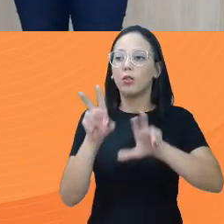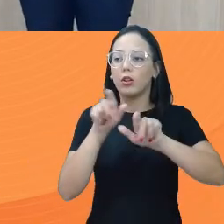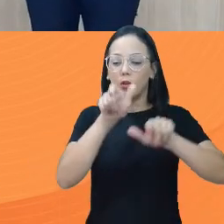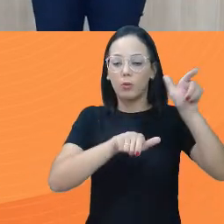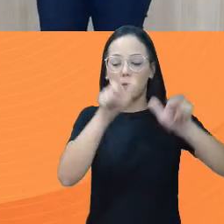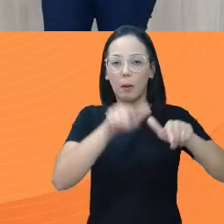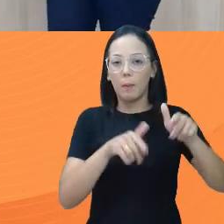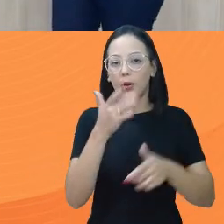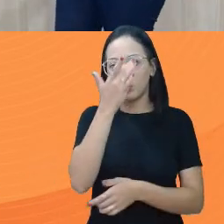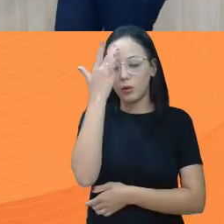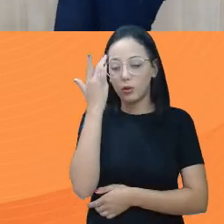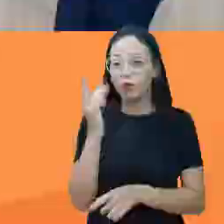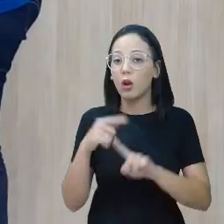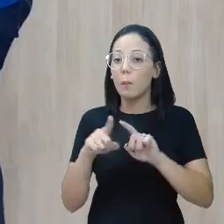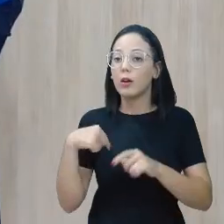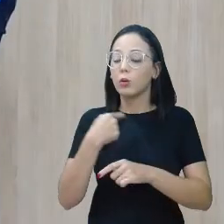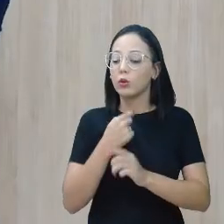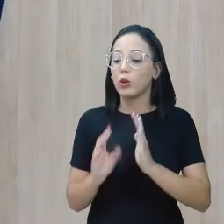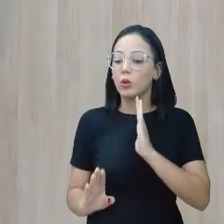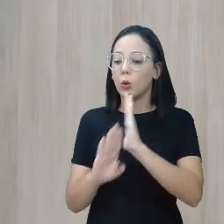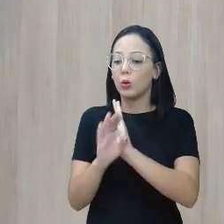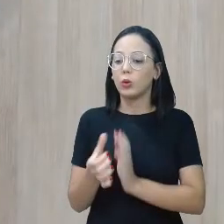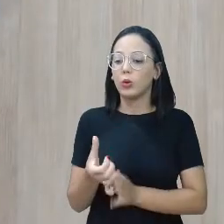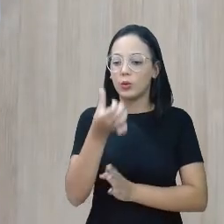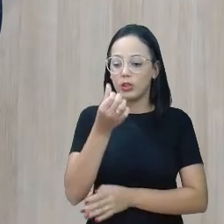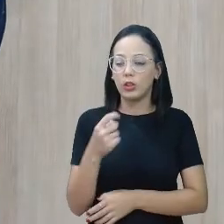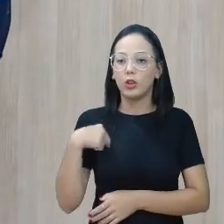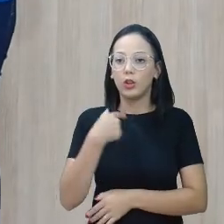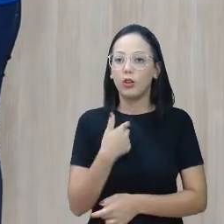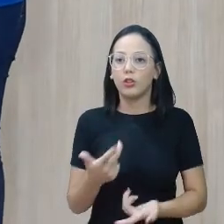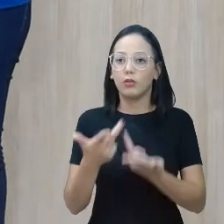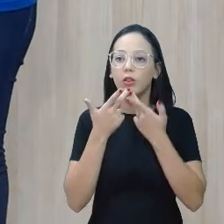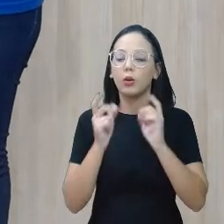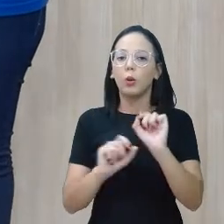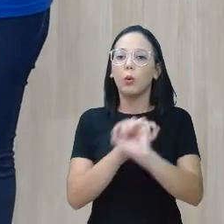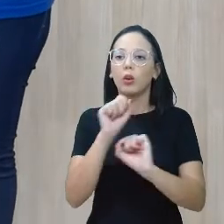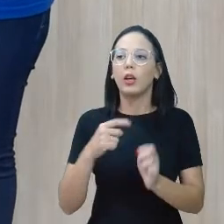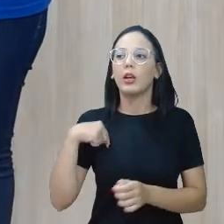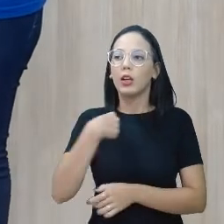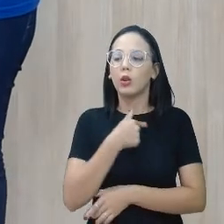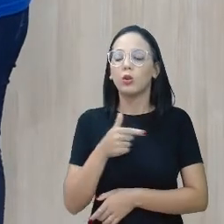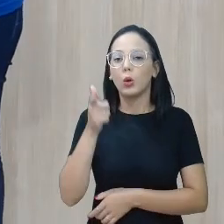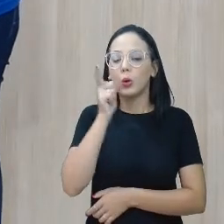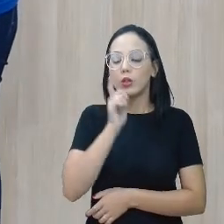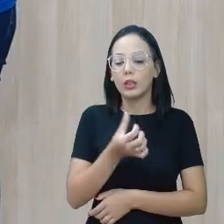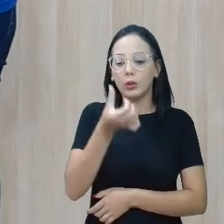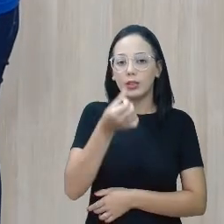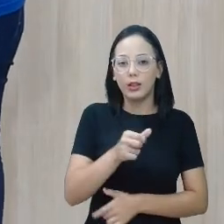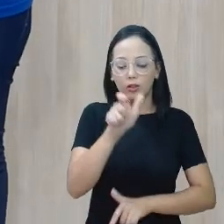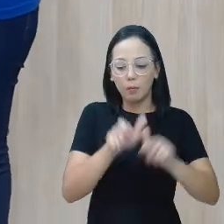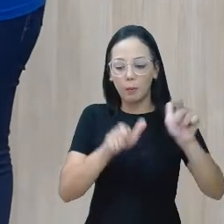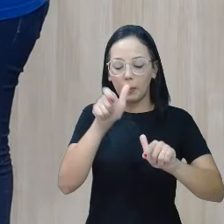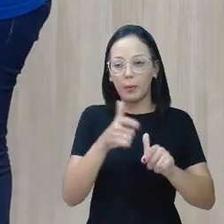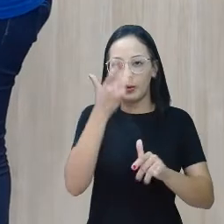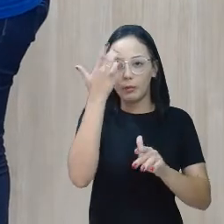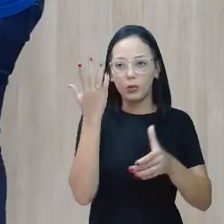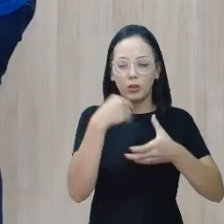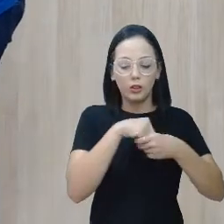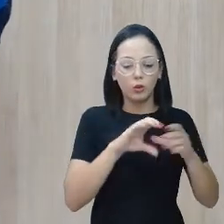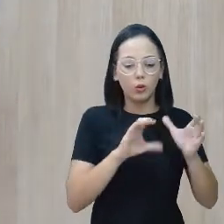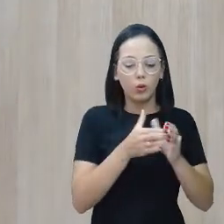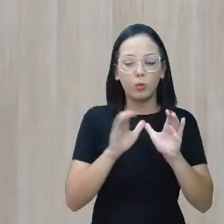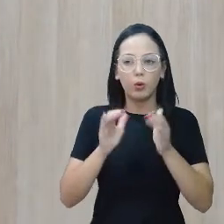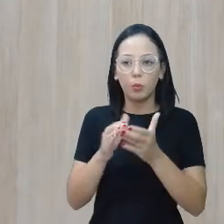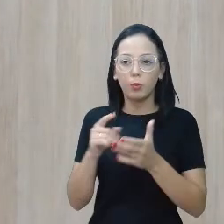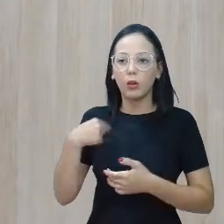as pessoas. Quando a gente achou o 6, a gente está dizendo que a gente conseguiu 6 pessoas em cada grupo. E aí, quando a